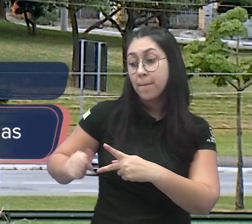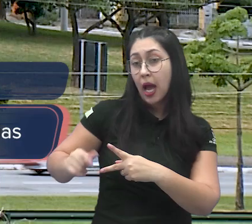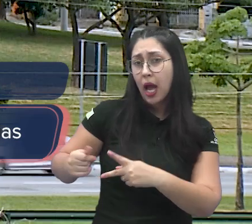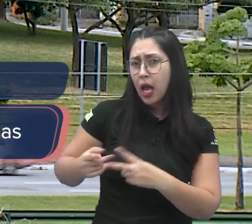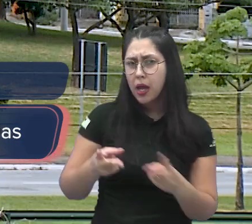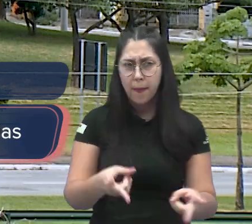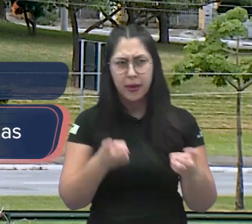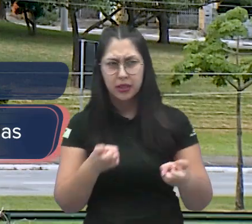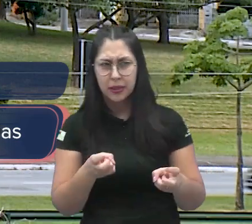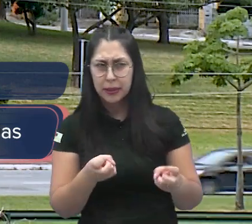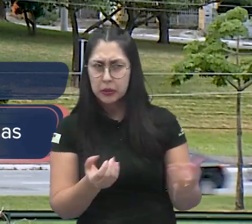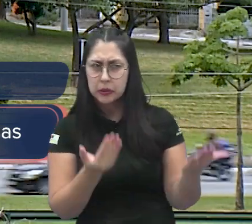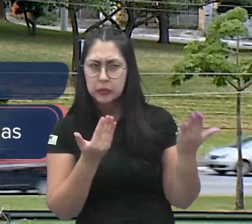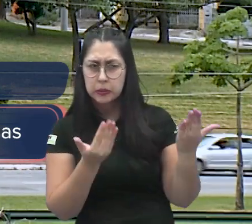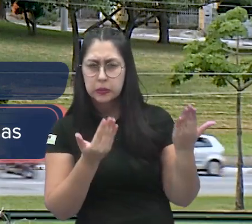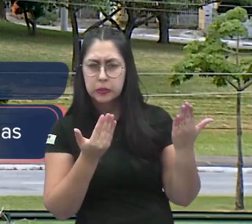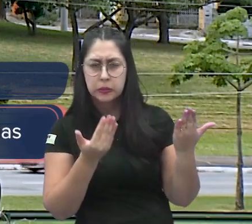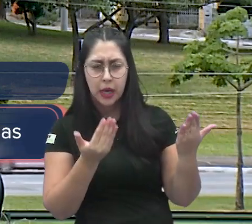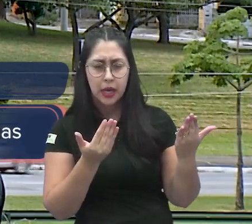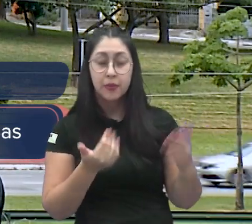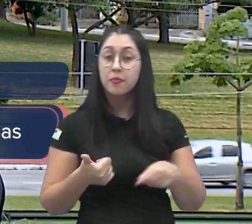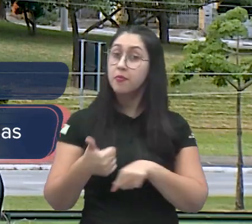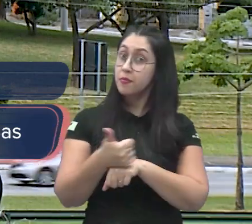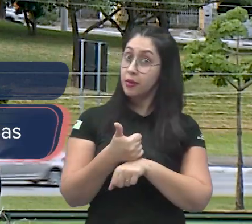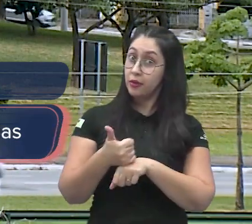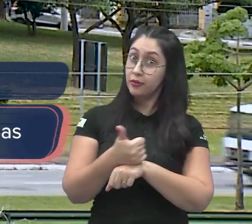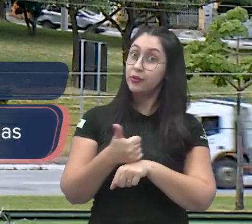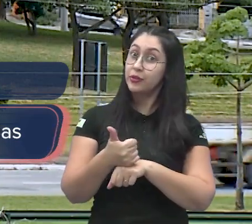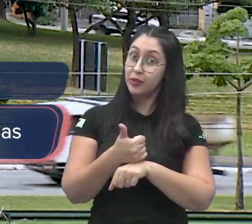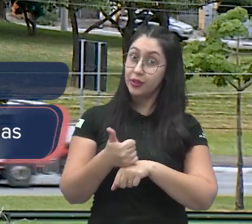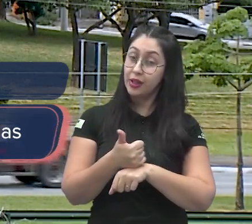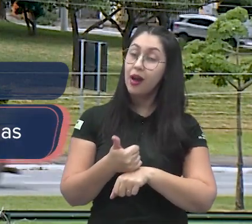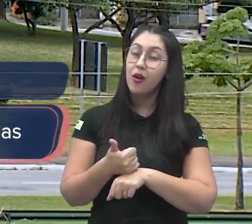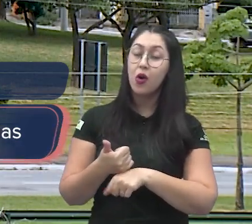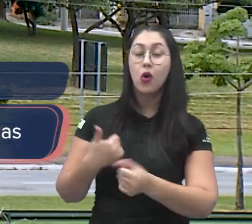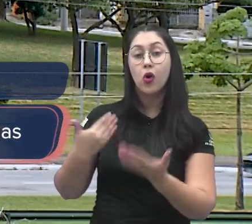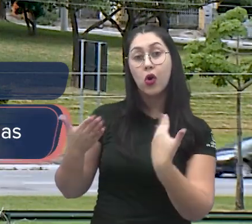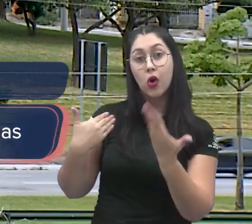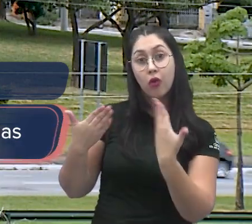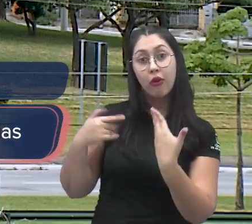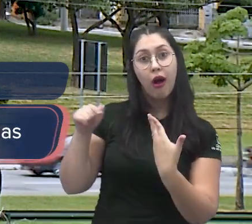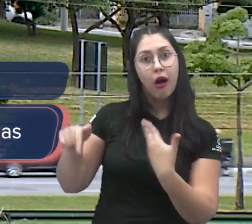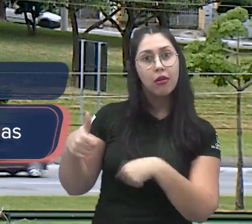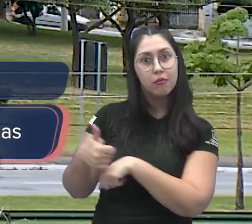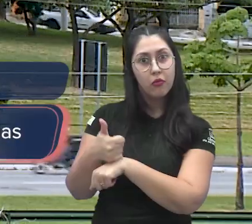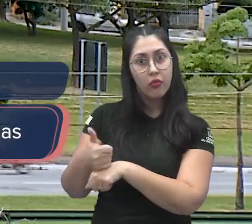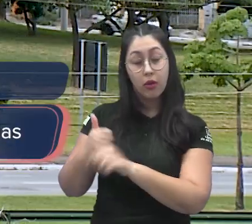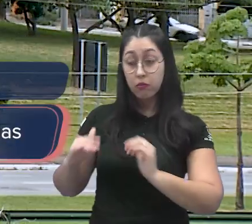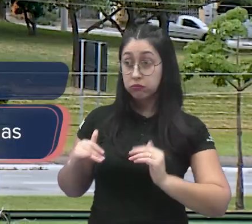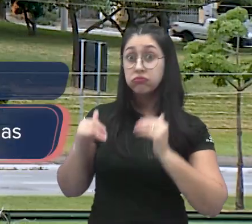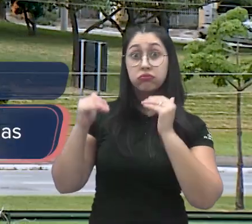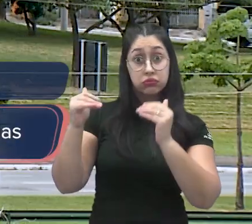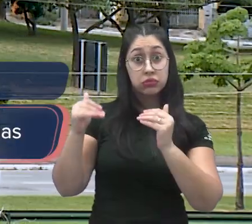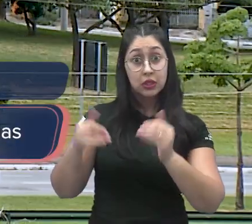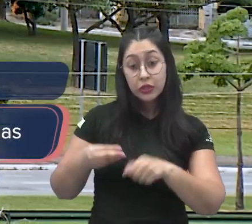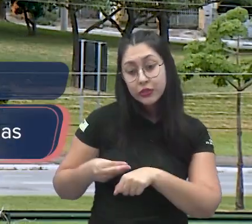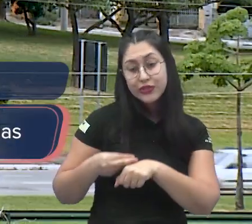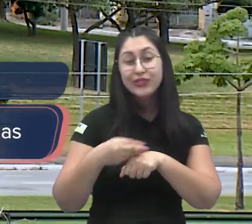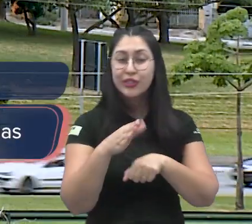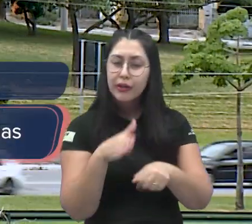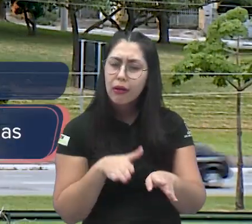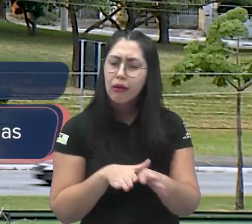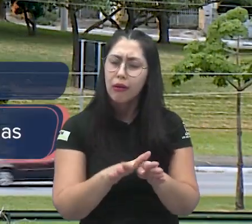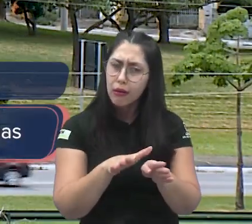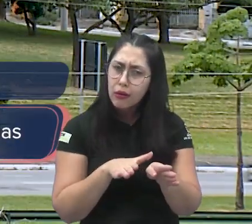identificar movimentações suspeitas. O especialista no assunto que nós consultamos, perito em crimes digitais, também